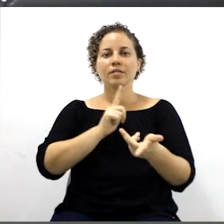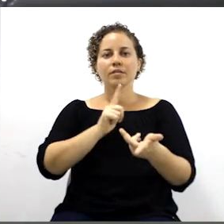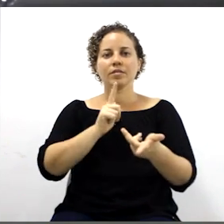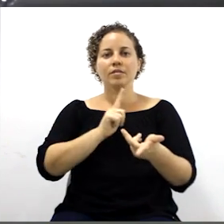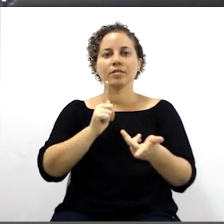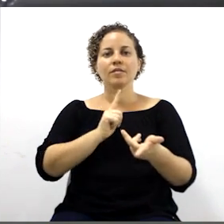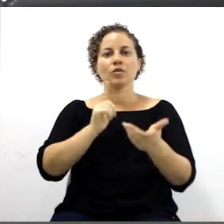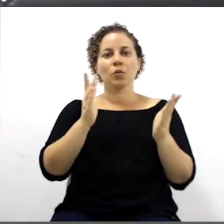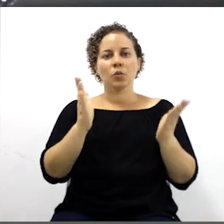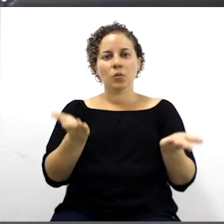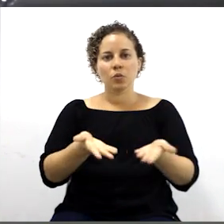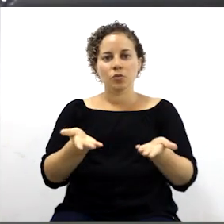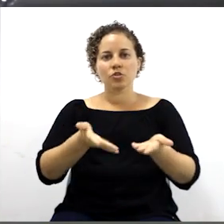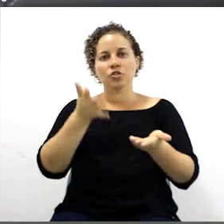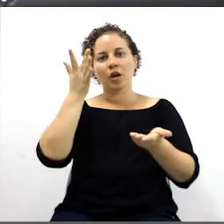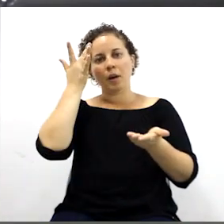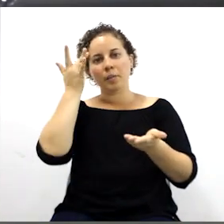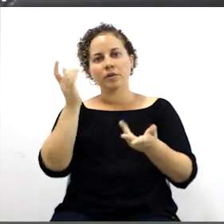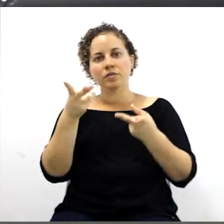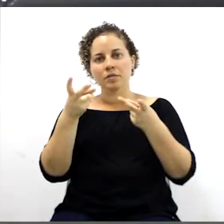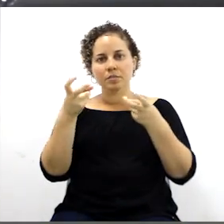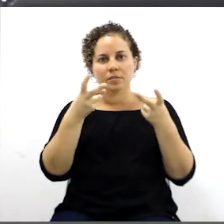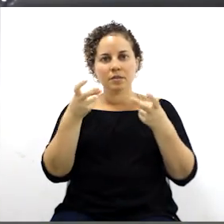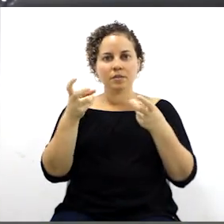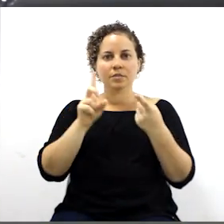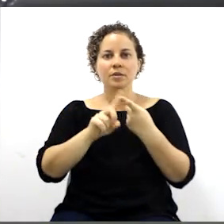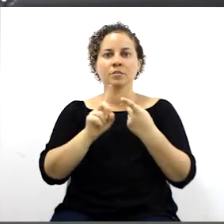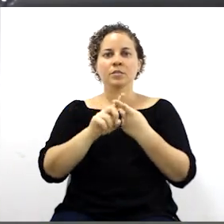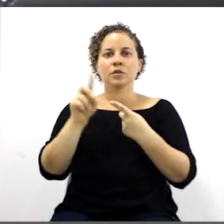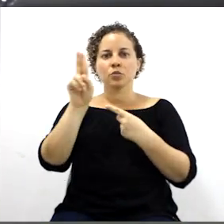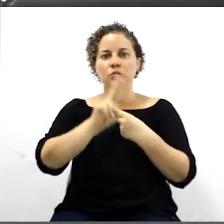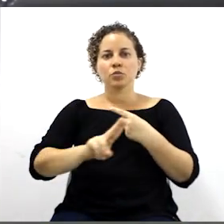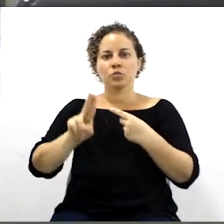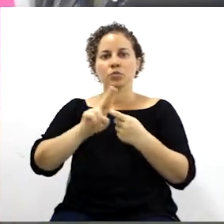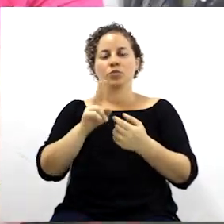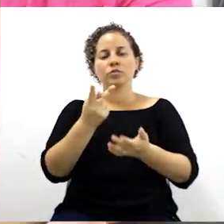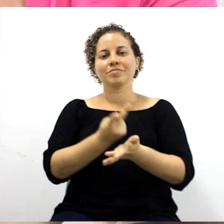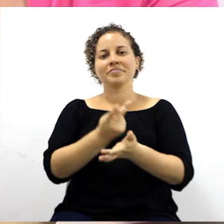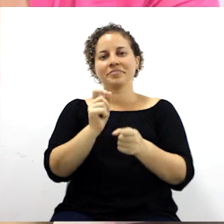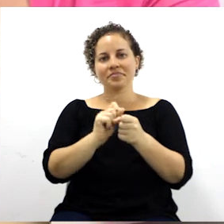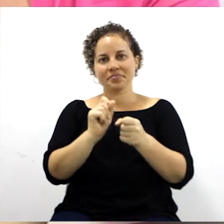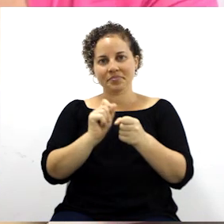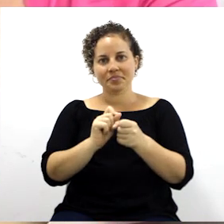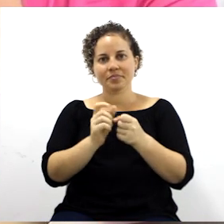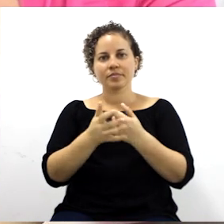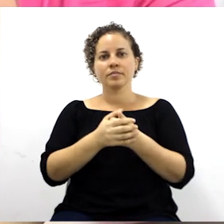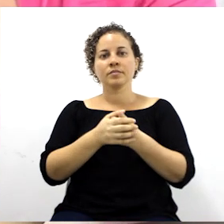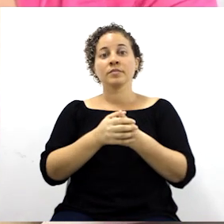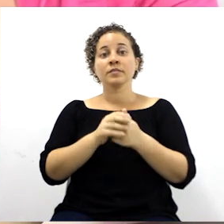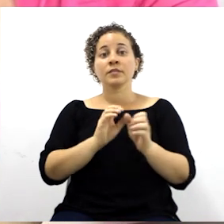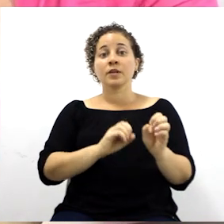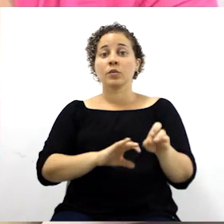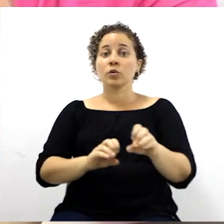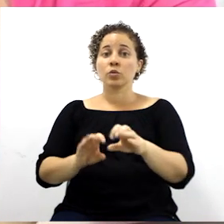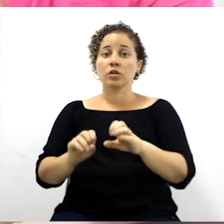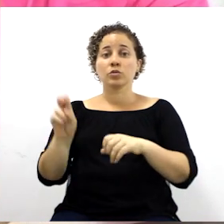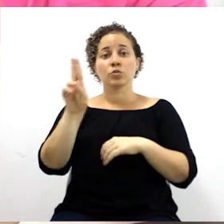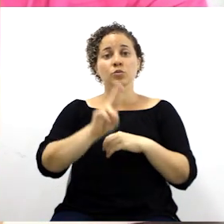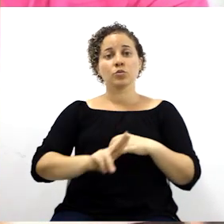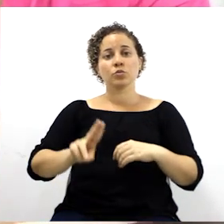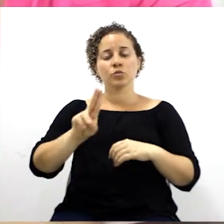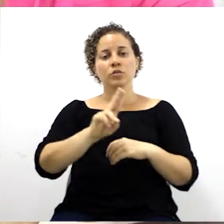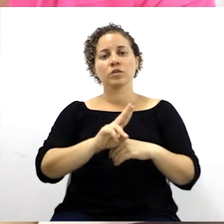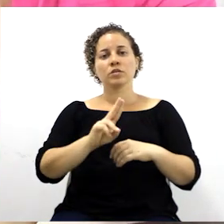passa por essa etapa hoje e amanhã você vê, né, o próprio usuário agindo assim. Então, a educação de usuários, na verdade,